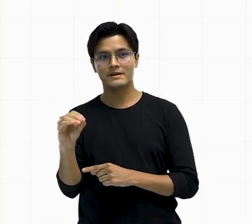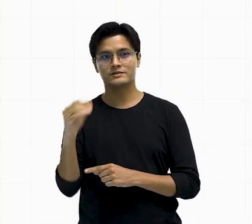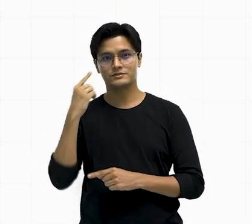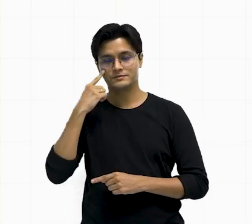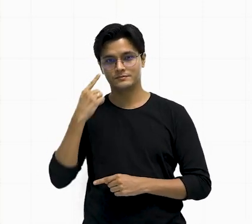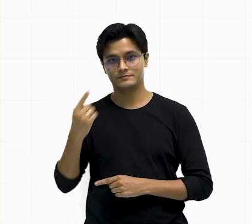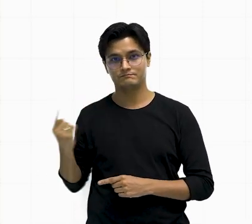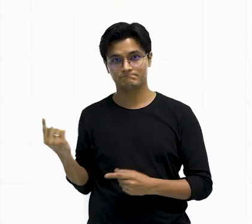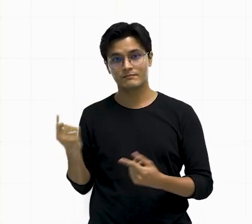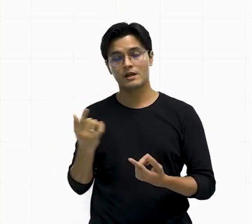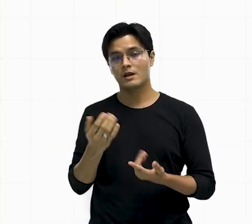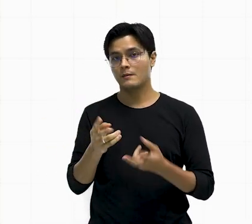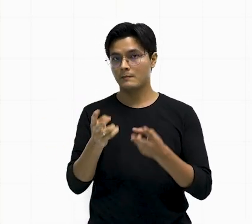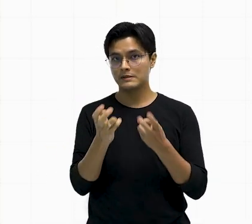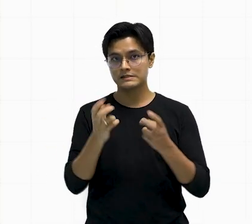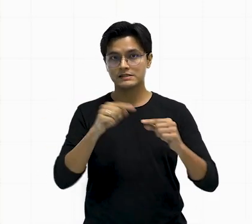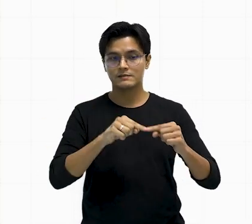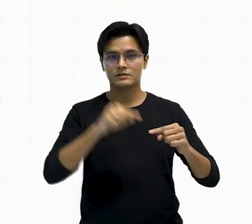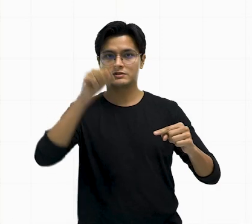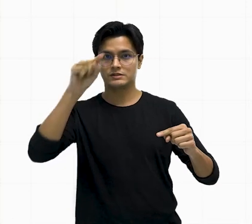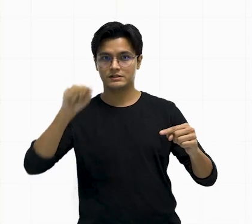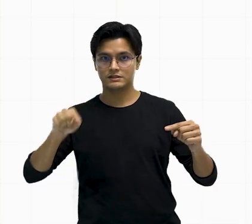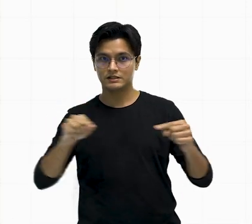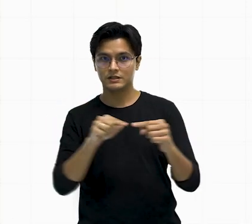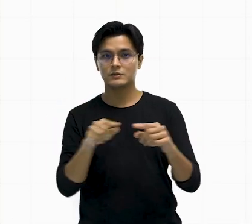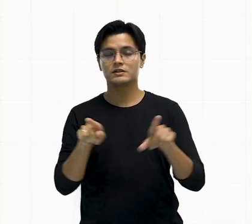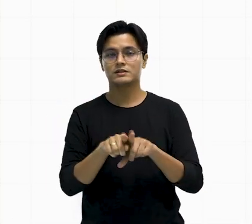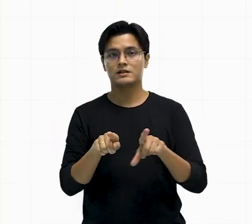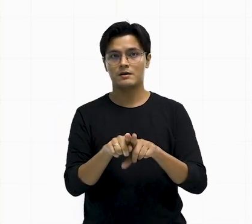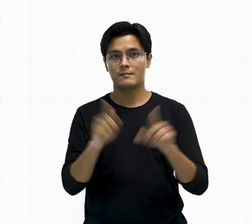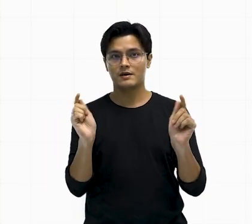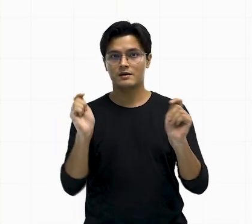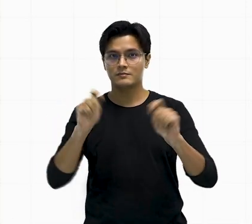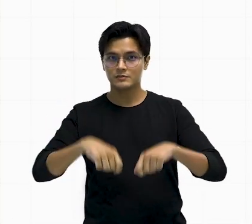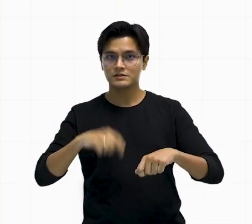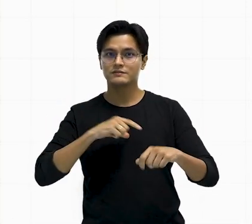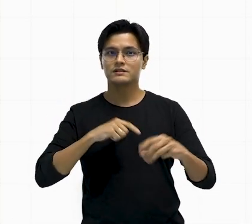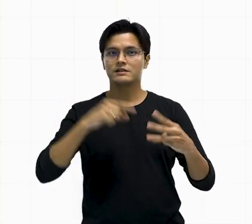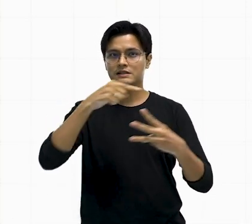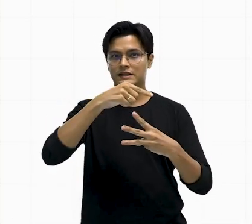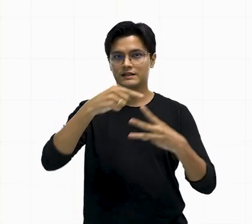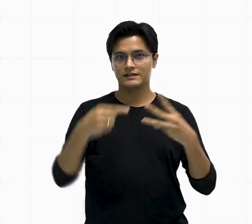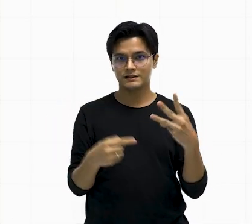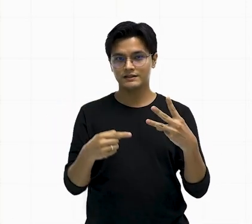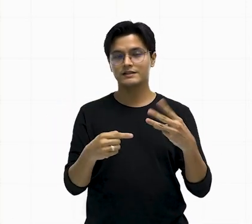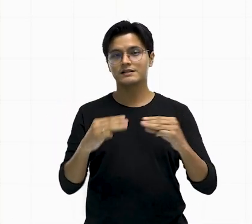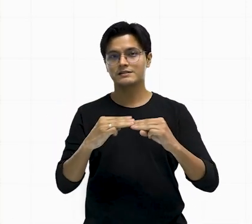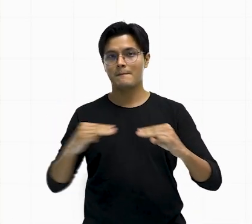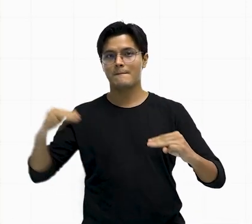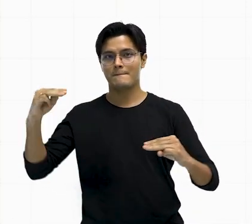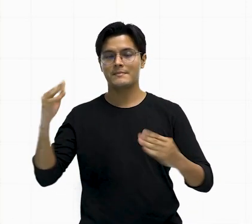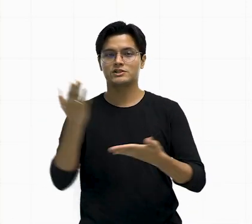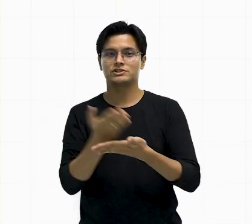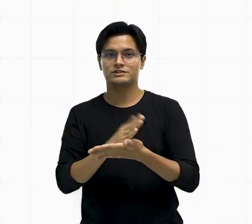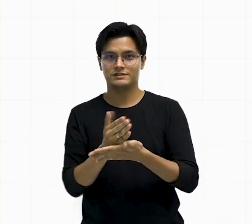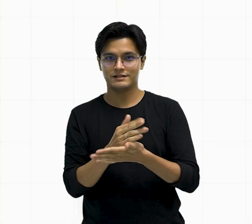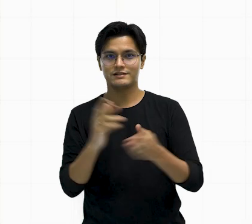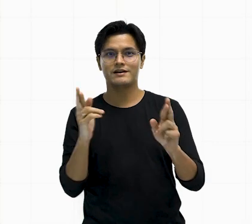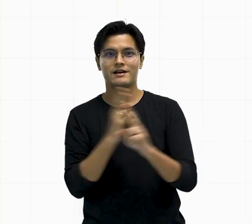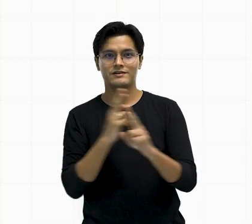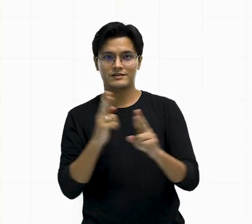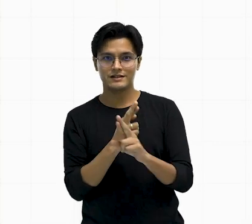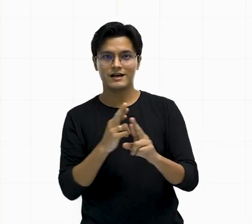um triângulo, é possível determinar também 3 medianas relativas a cada um dos lados.